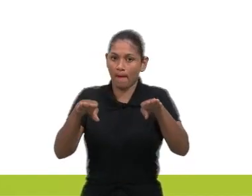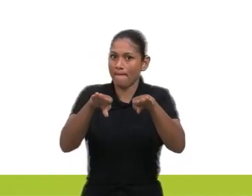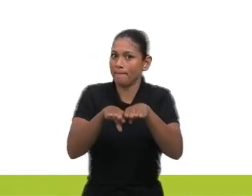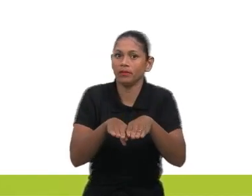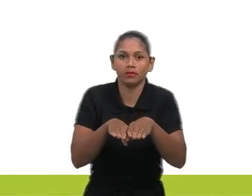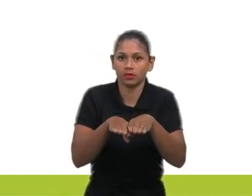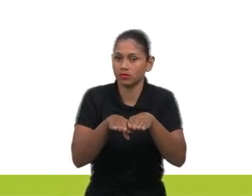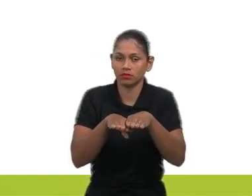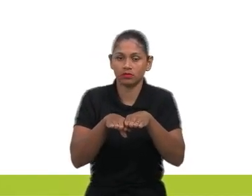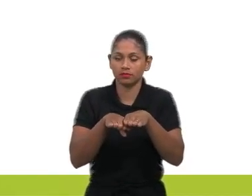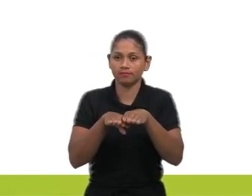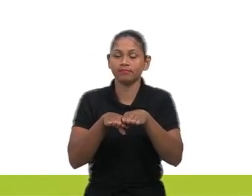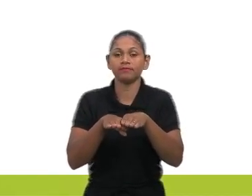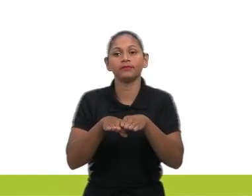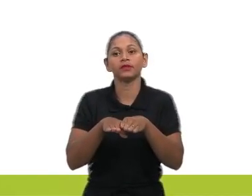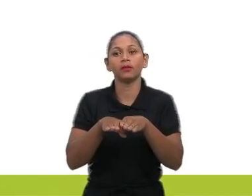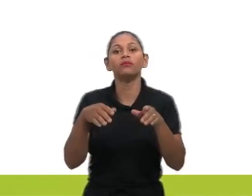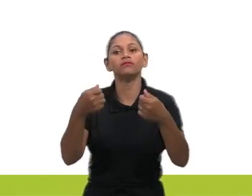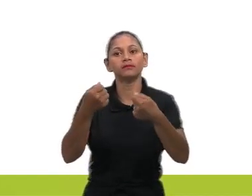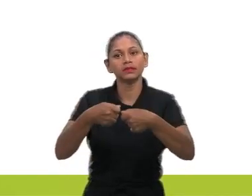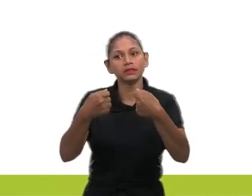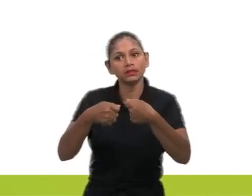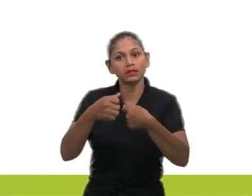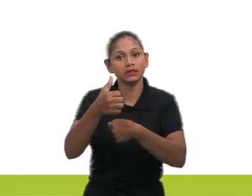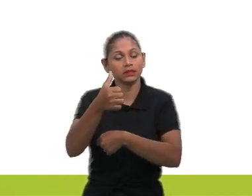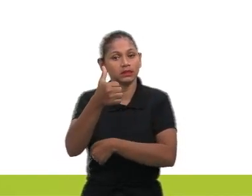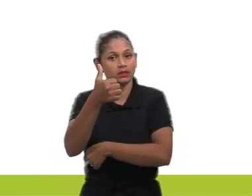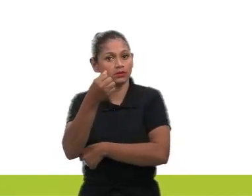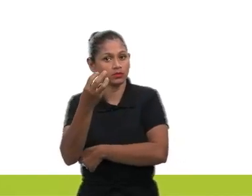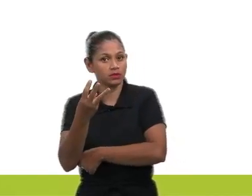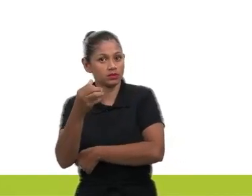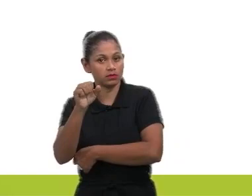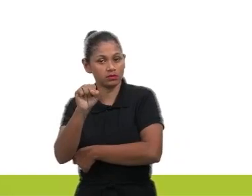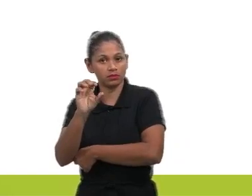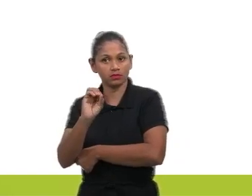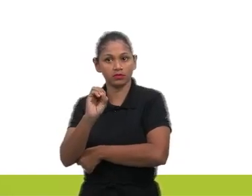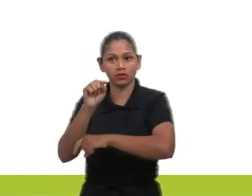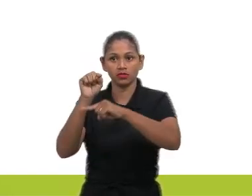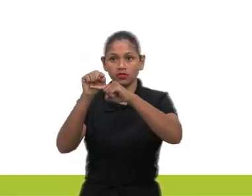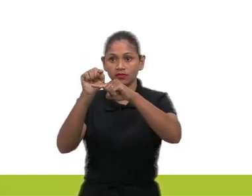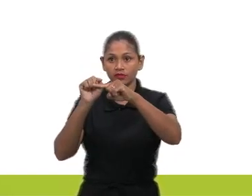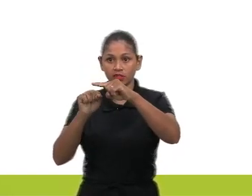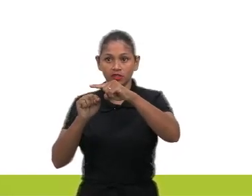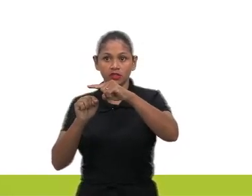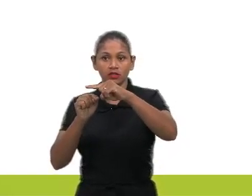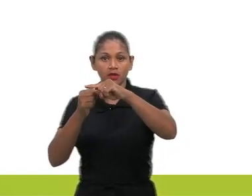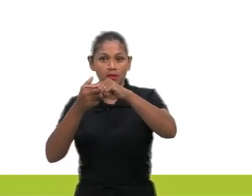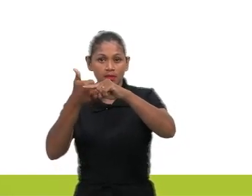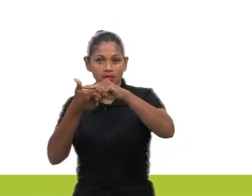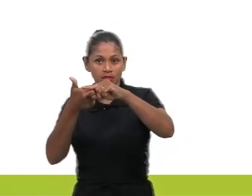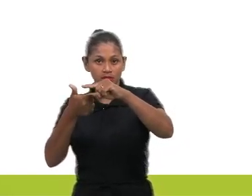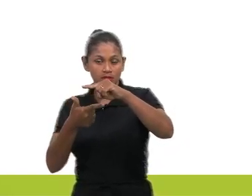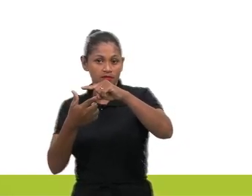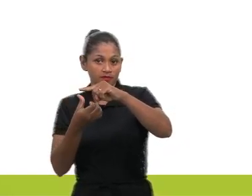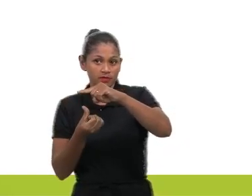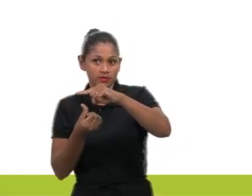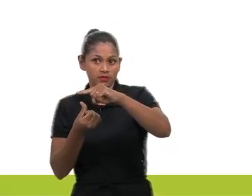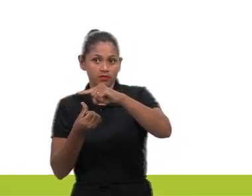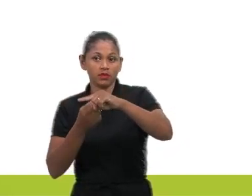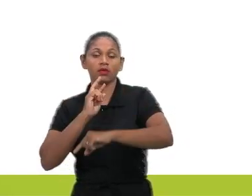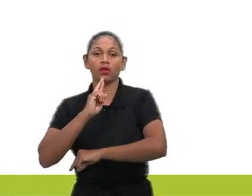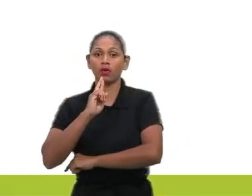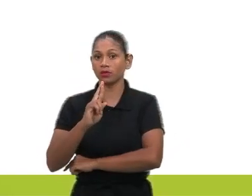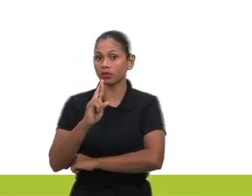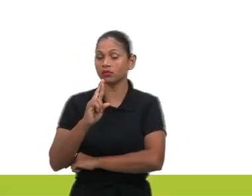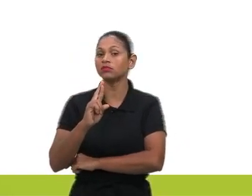380 e subtrair esses 126 empates, que vai nos dar aqui como resultado a alternativa, né? Temos aqui